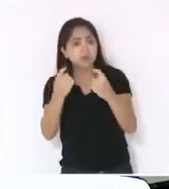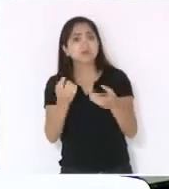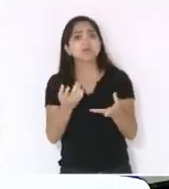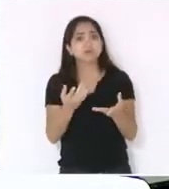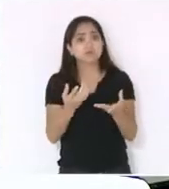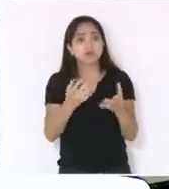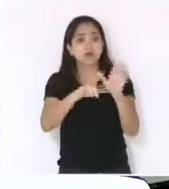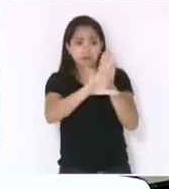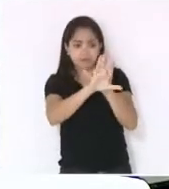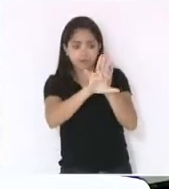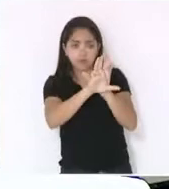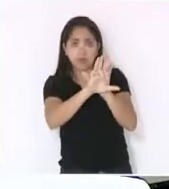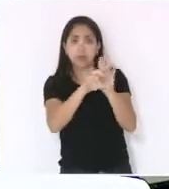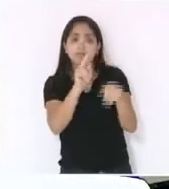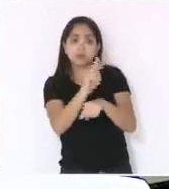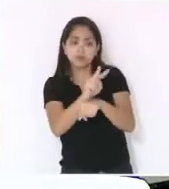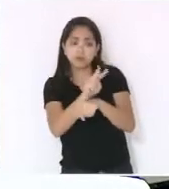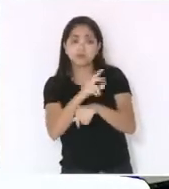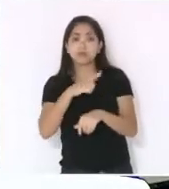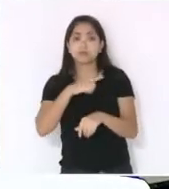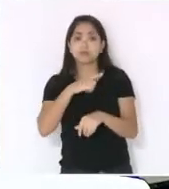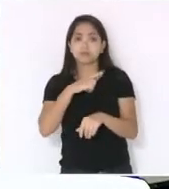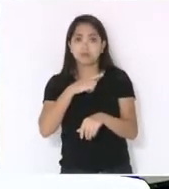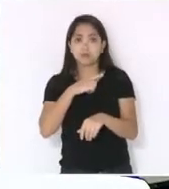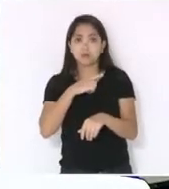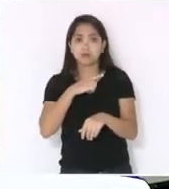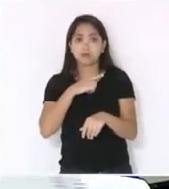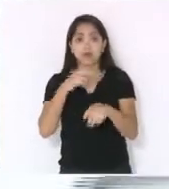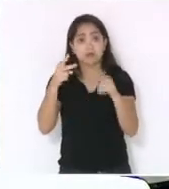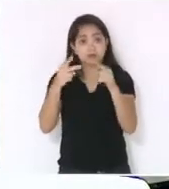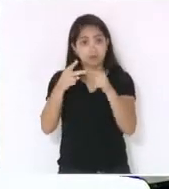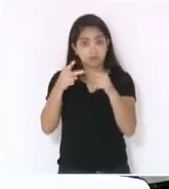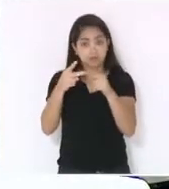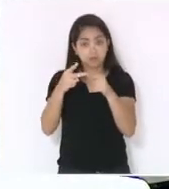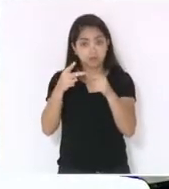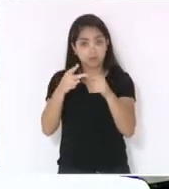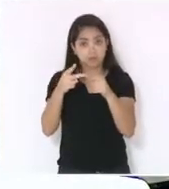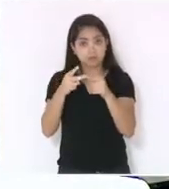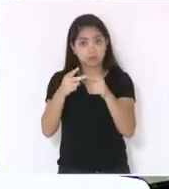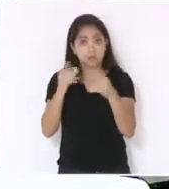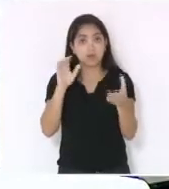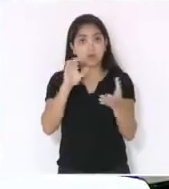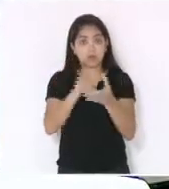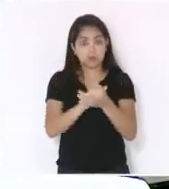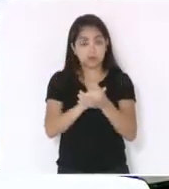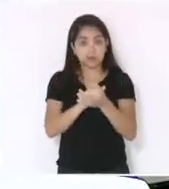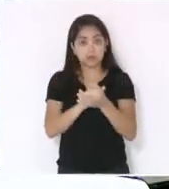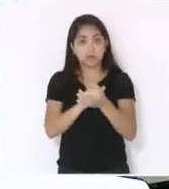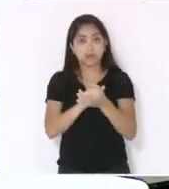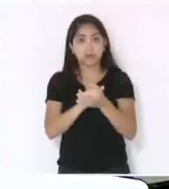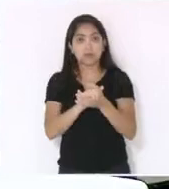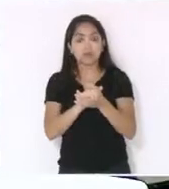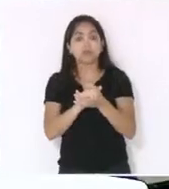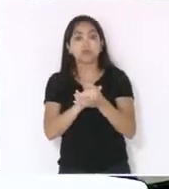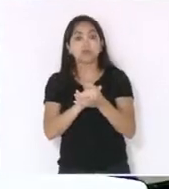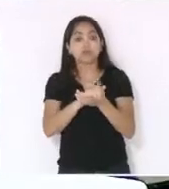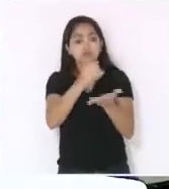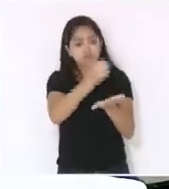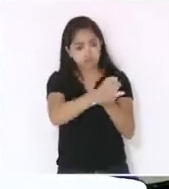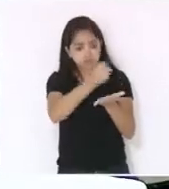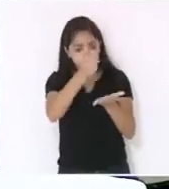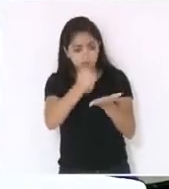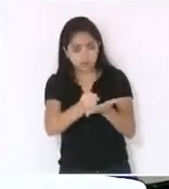lei já existente. A segunda bandeira é o casamento igualitário, legalizado,